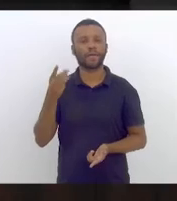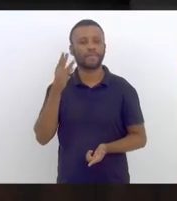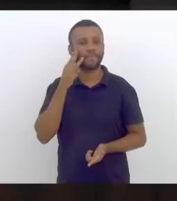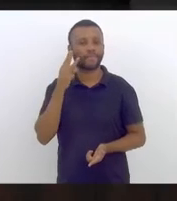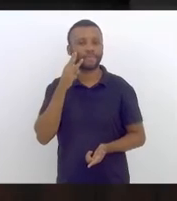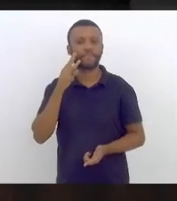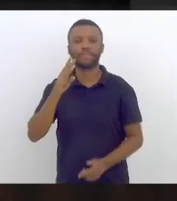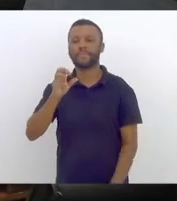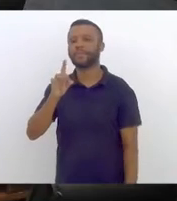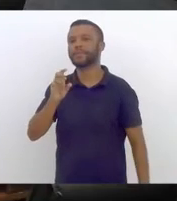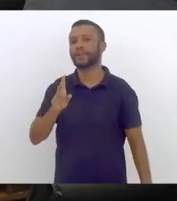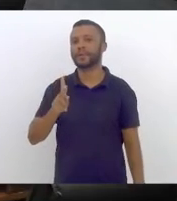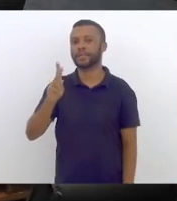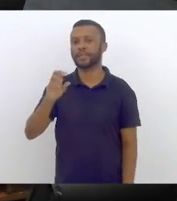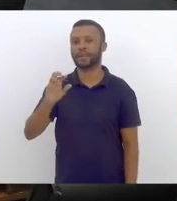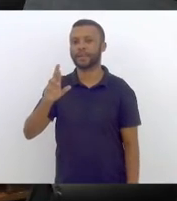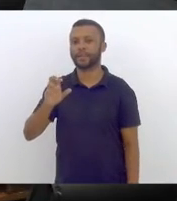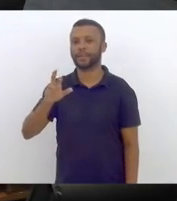Carneiro.